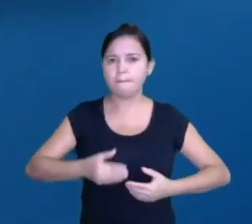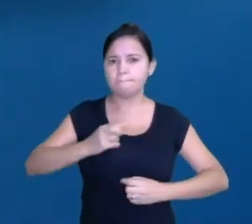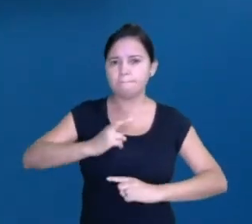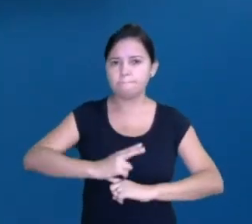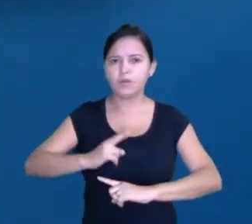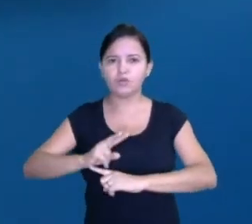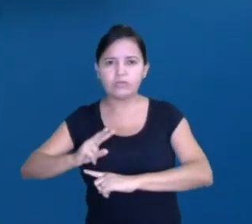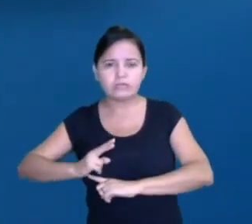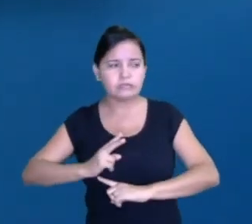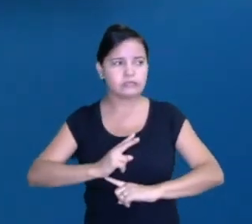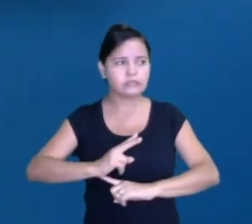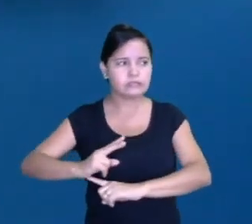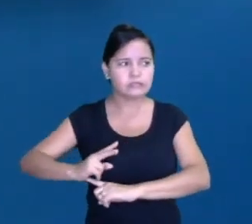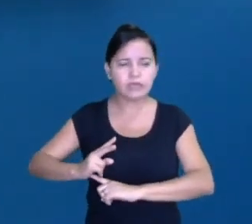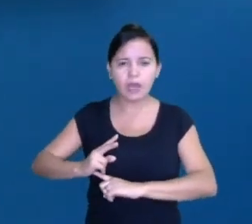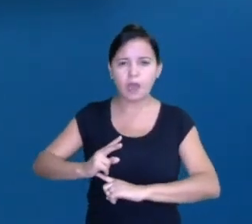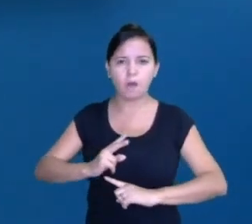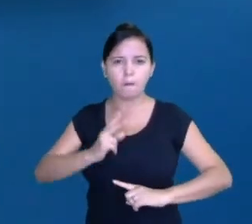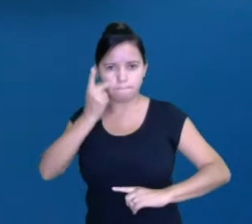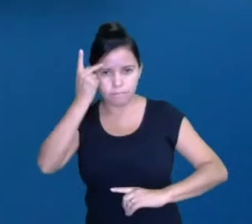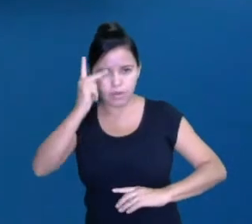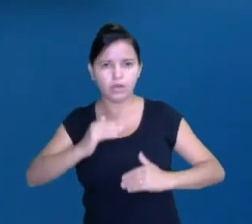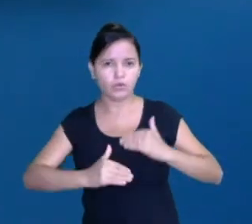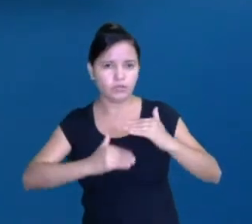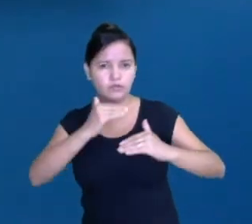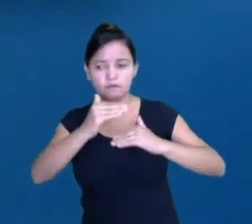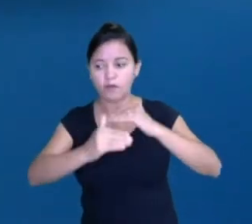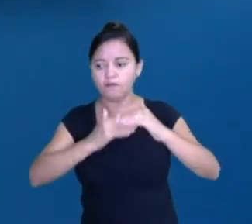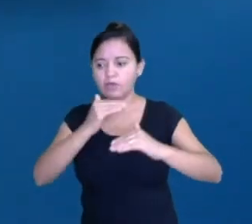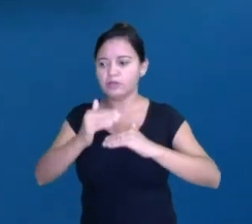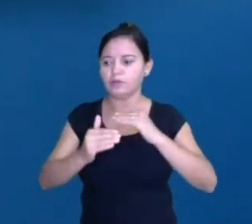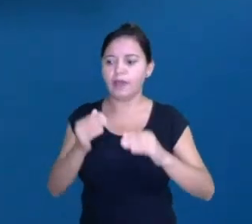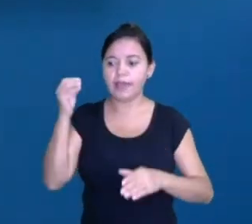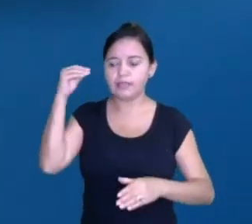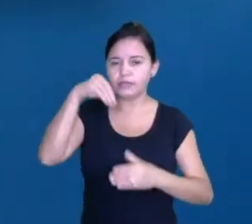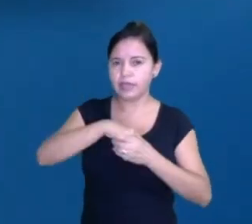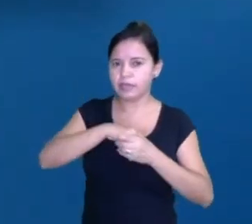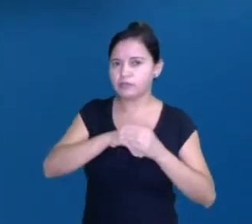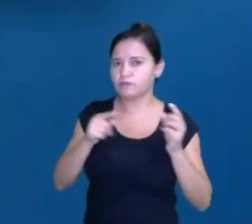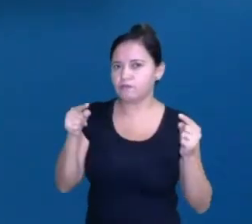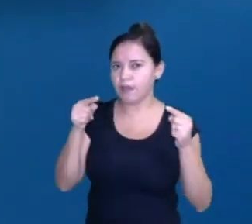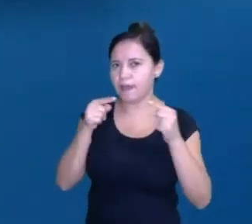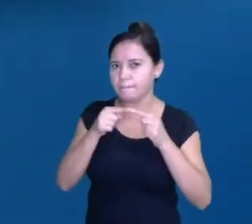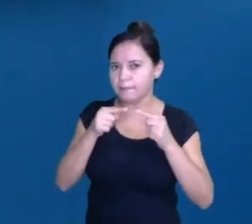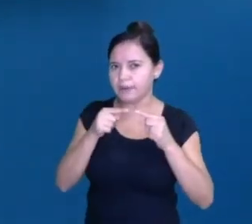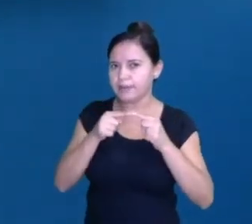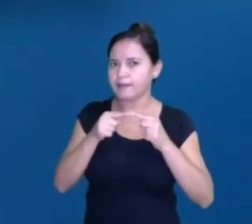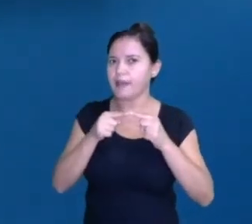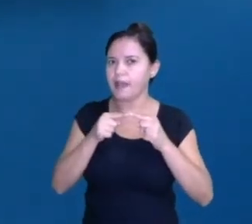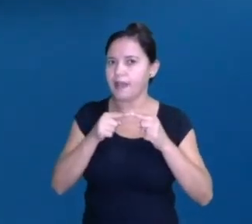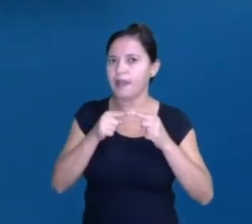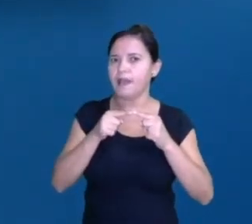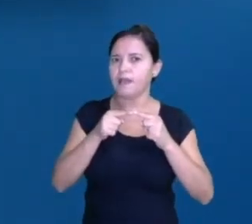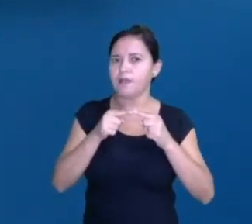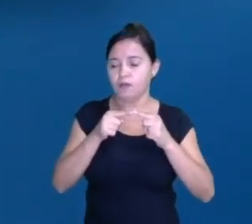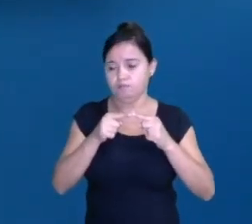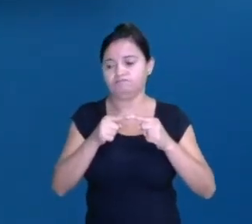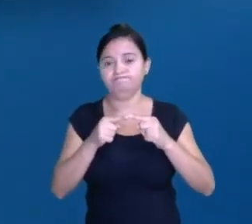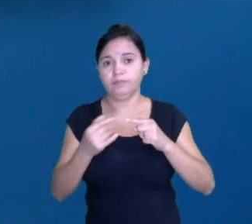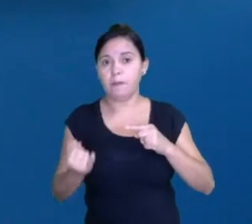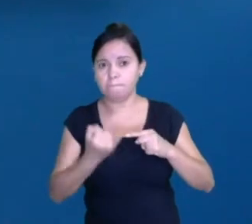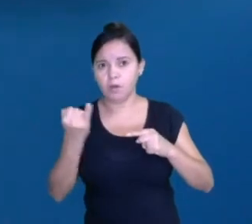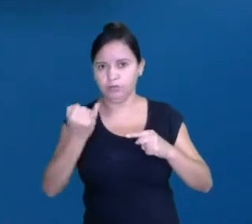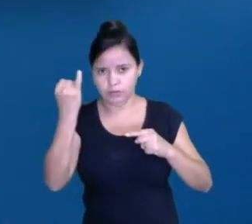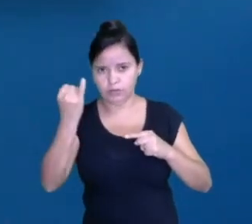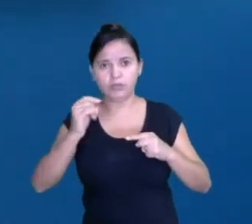fase embrionária em desenvolvimento. E é lá que justamente ele vai estar sendo abrigado, nesse tecido que é tão importante, o endométrio.